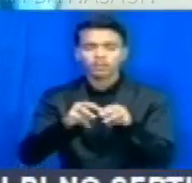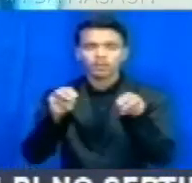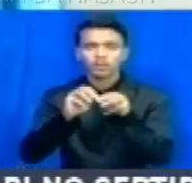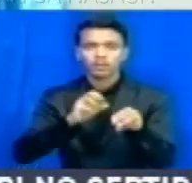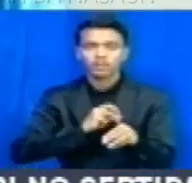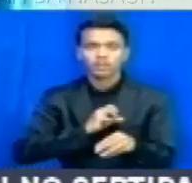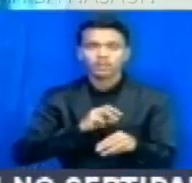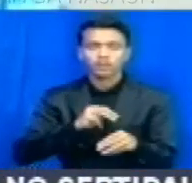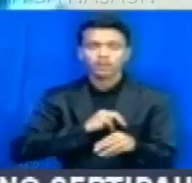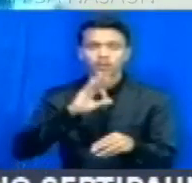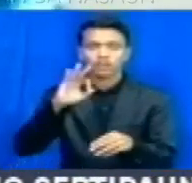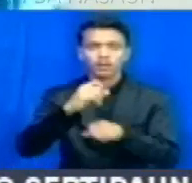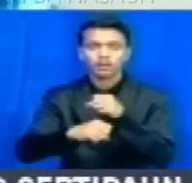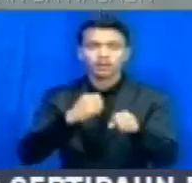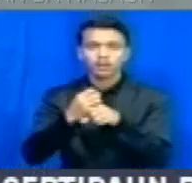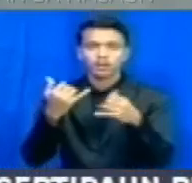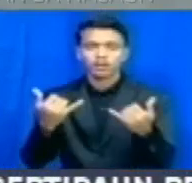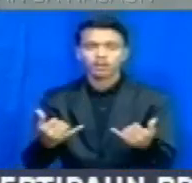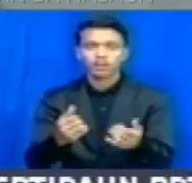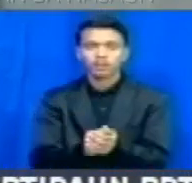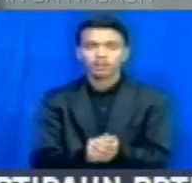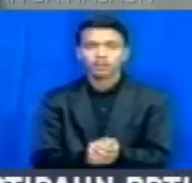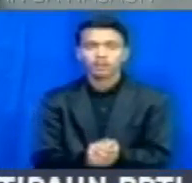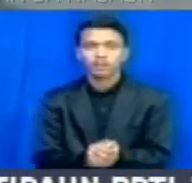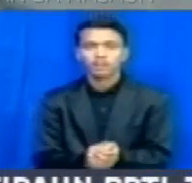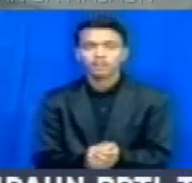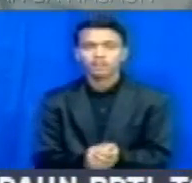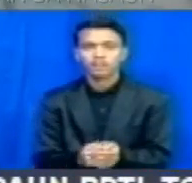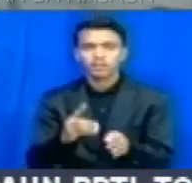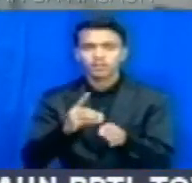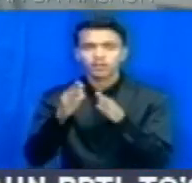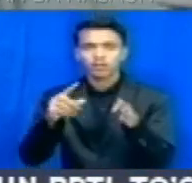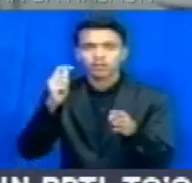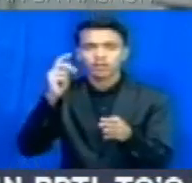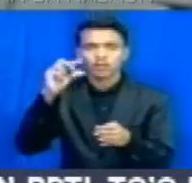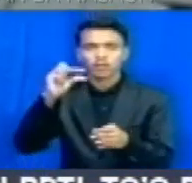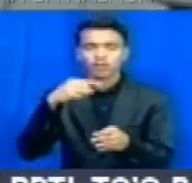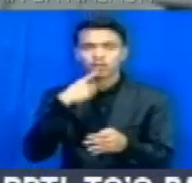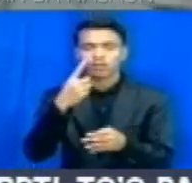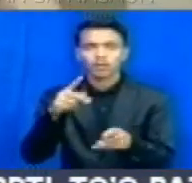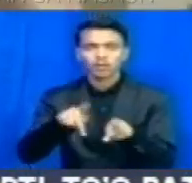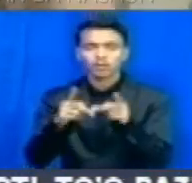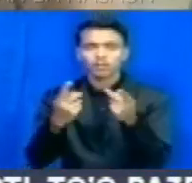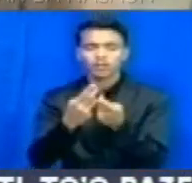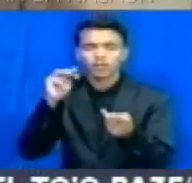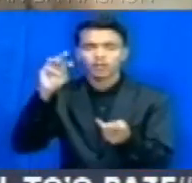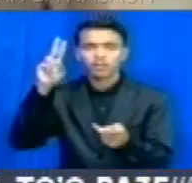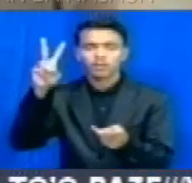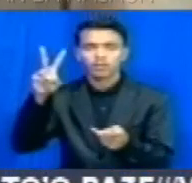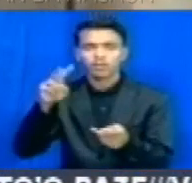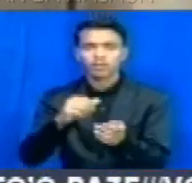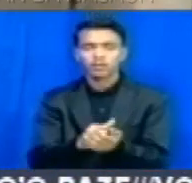município Manfahe e Atina, né? Senhor Procurement and Logistic Manager Timor Gap ne afirma, Companhia M2 Unipessoa